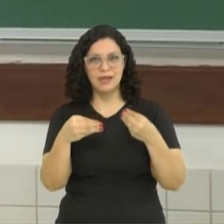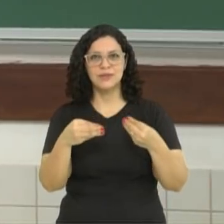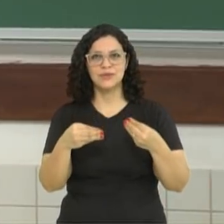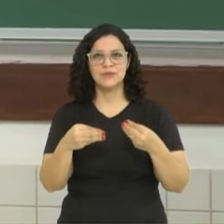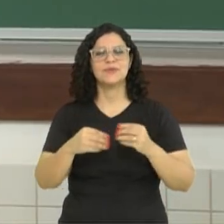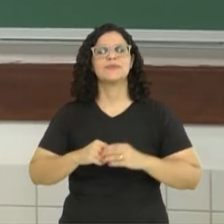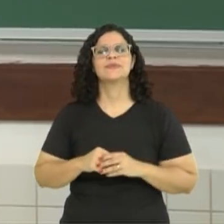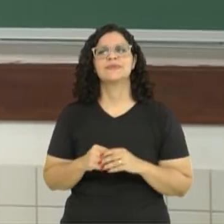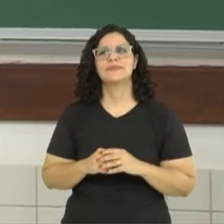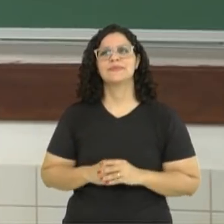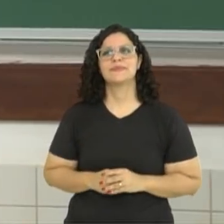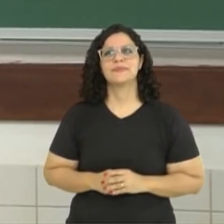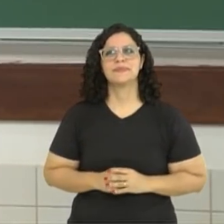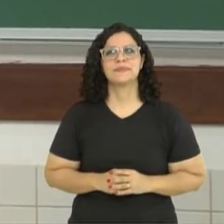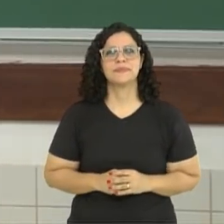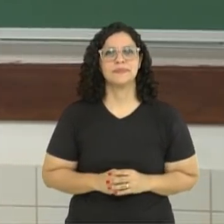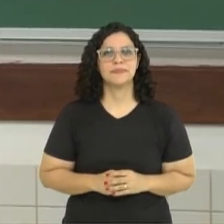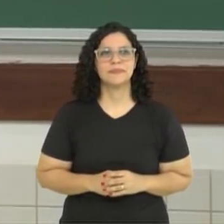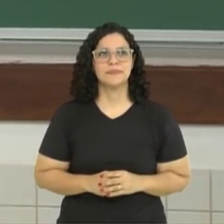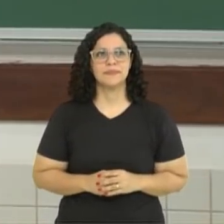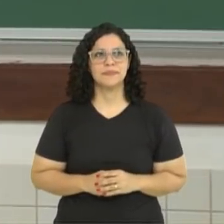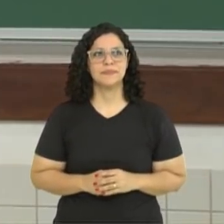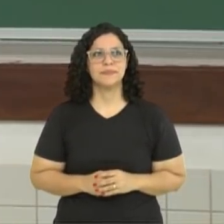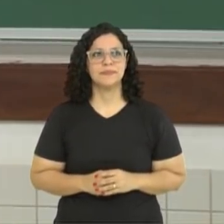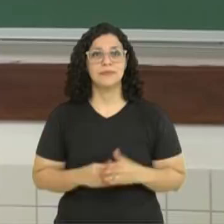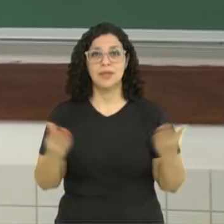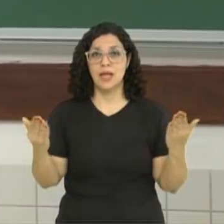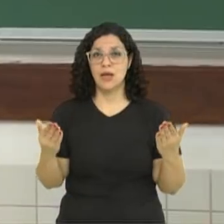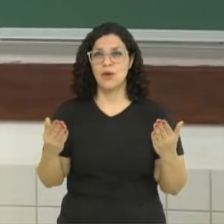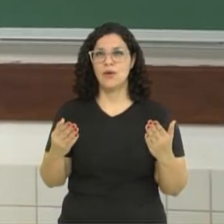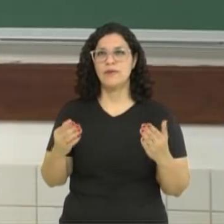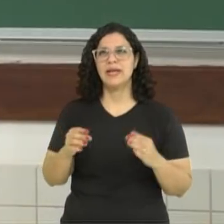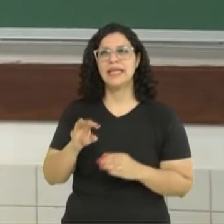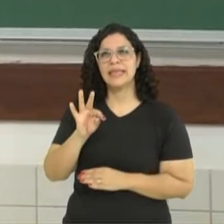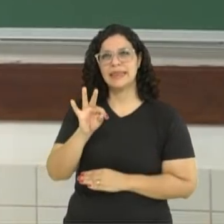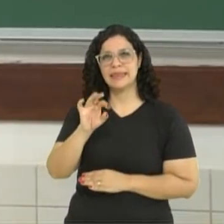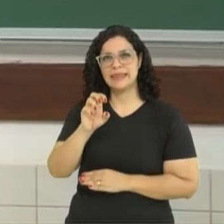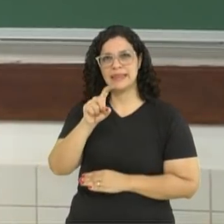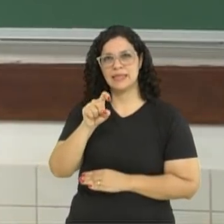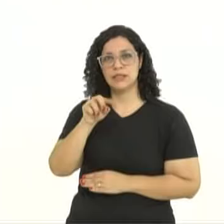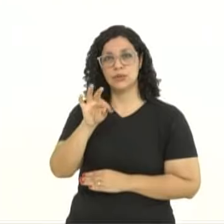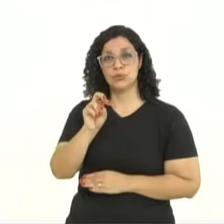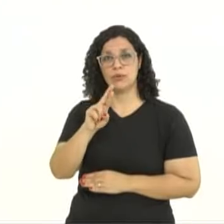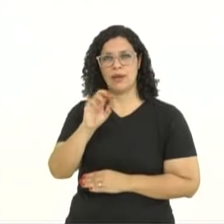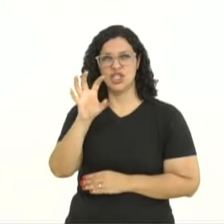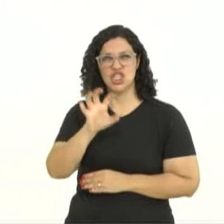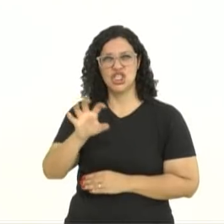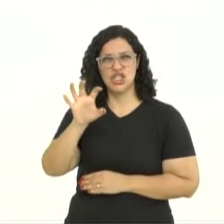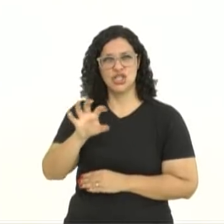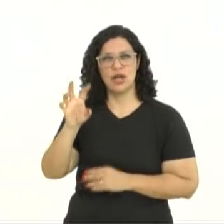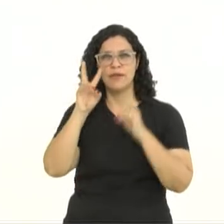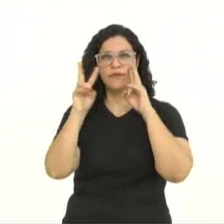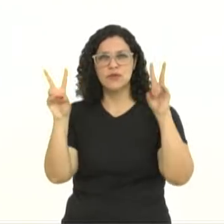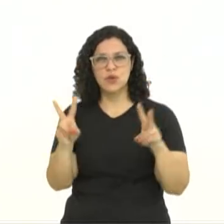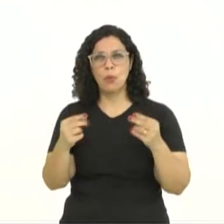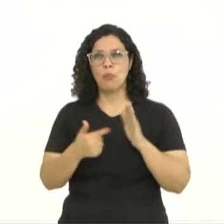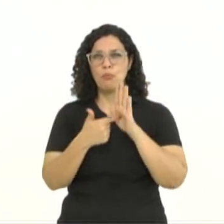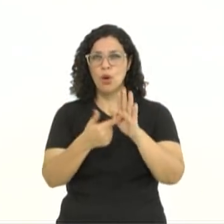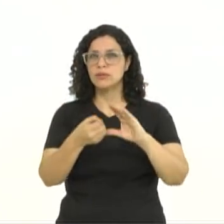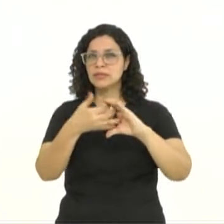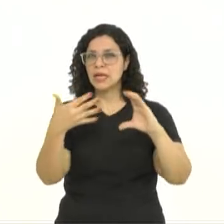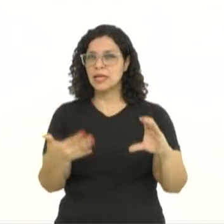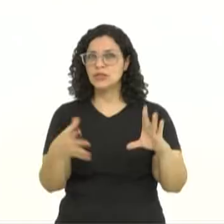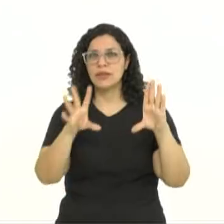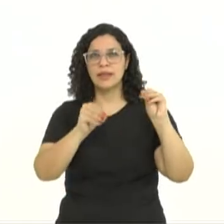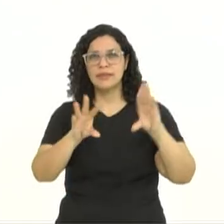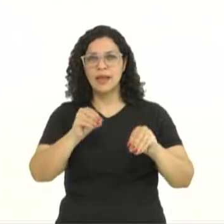dos elementos formais da arte plástica. Ok? Vamos falar agora sobre textura. Elemento visual com que se expressa uma característica